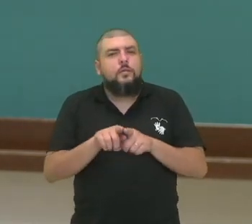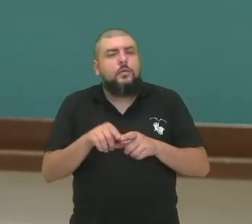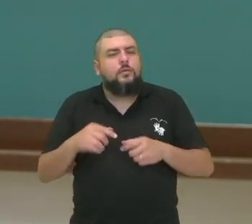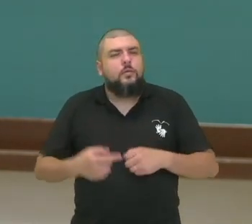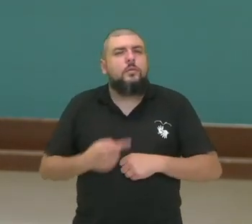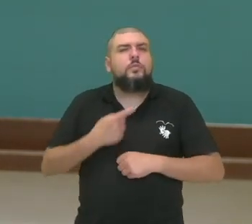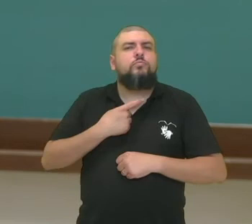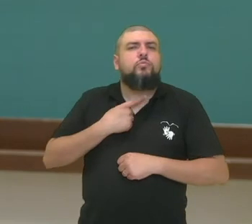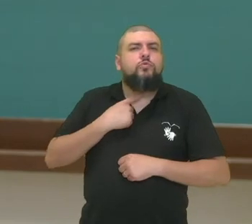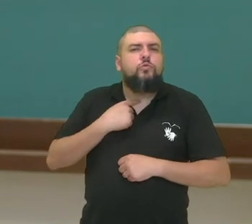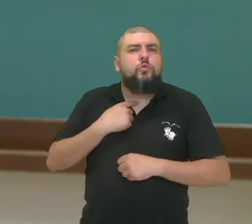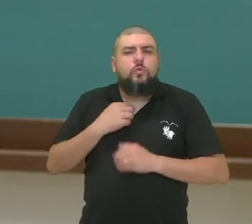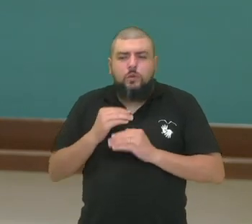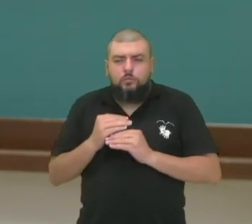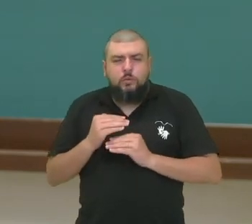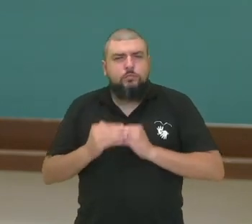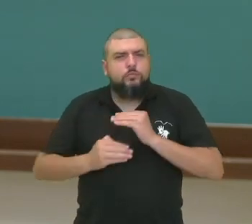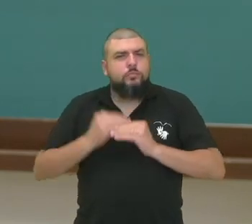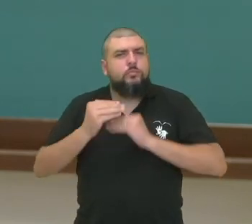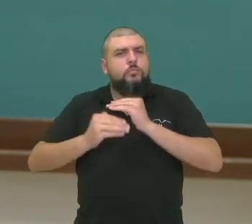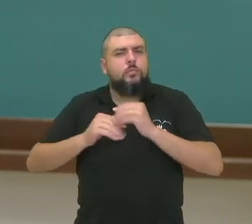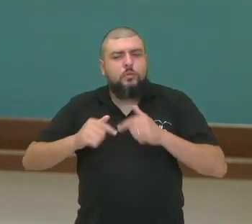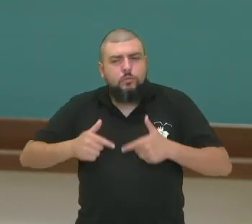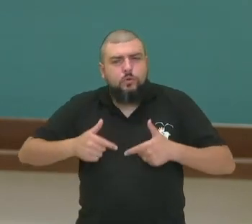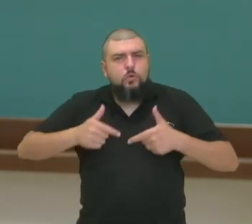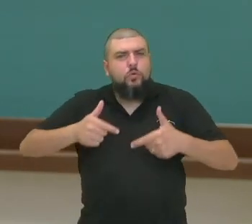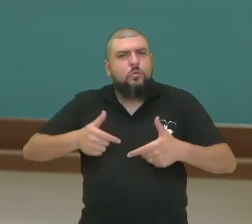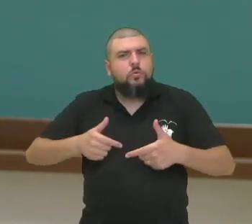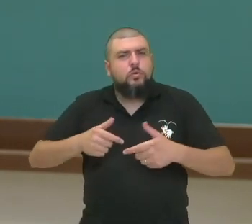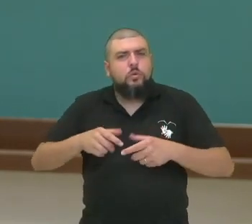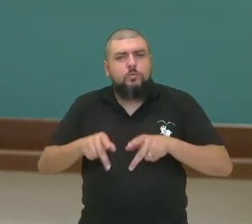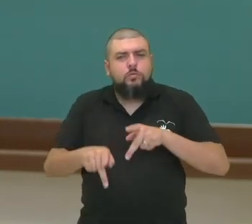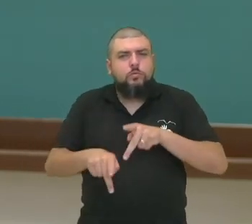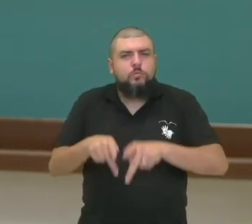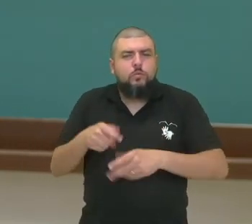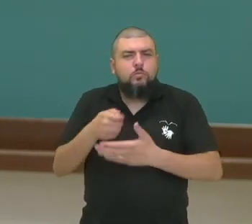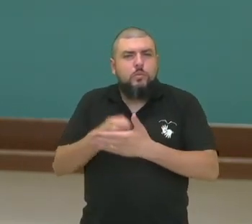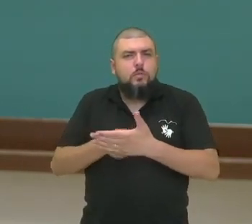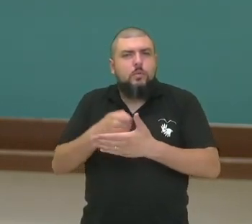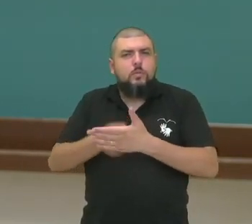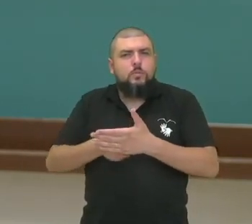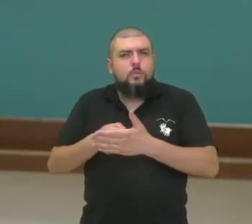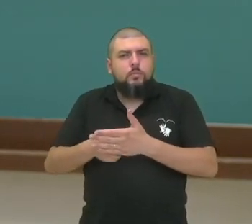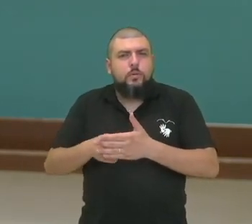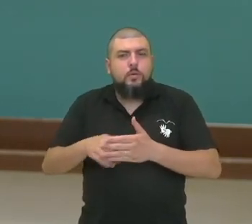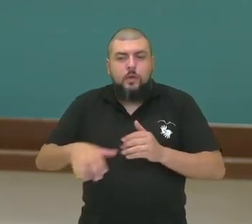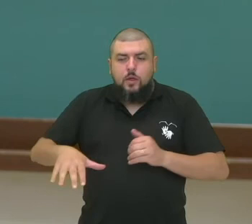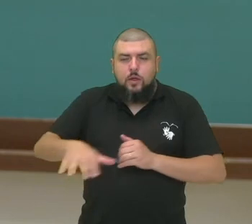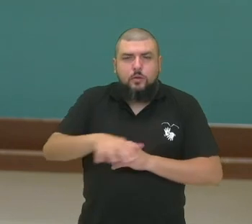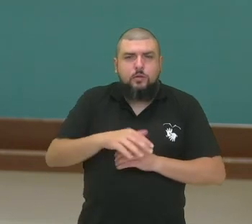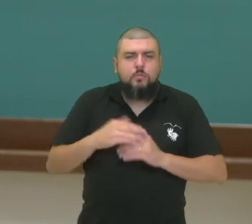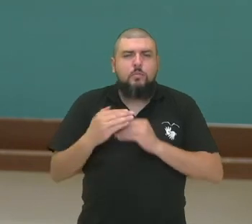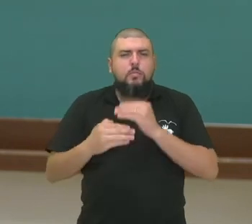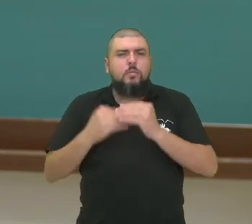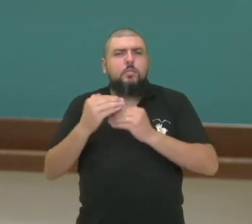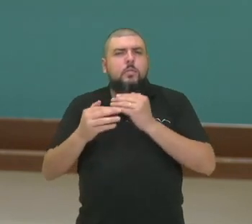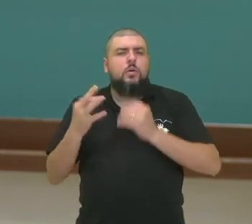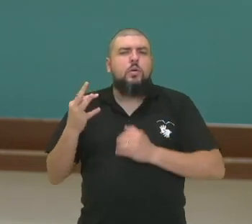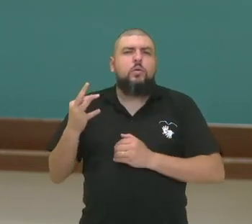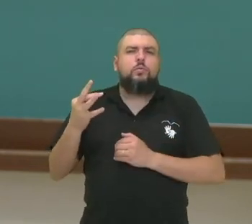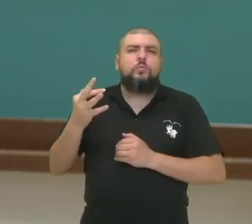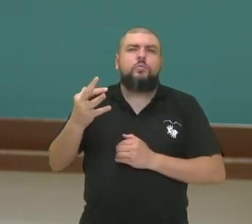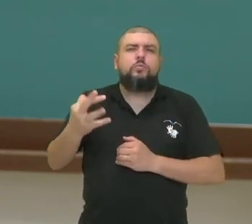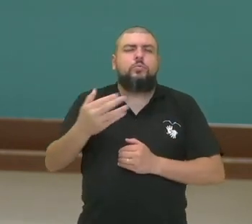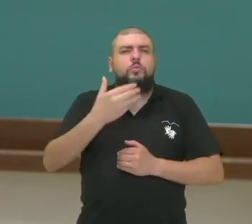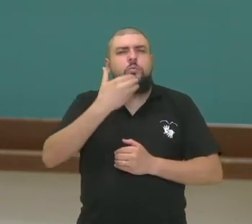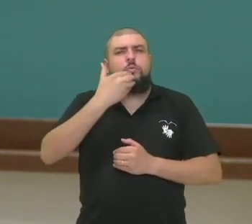desenvolvimento, avante para o porvir. É isso que o hino nos indica, essa promessa de um futuro melhor, de um futuro